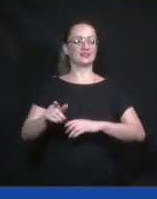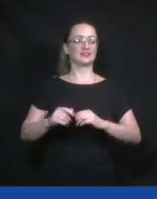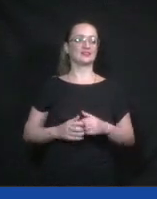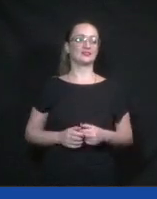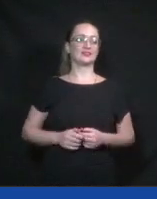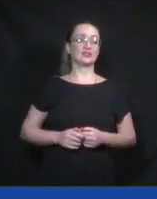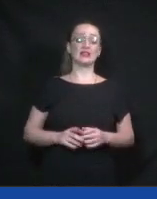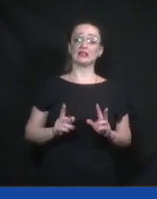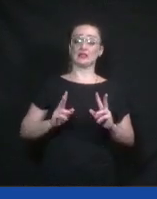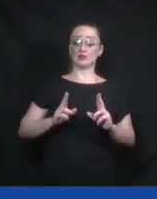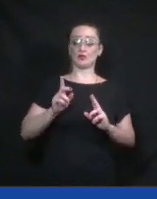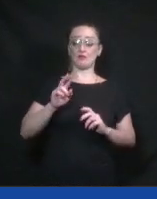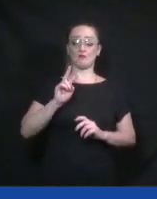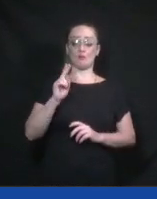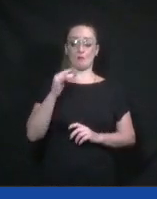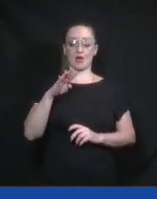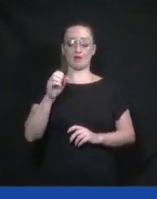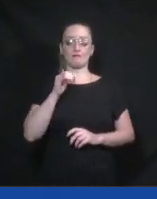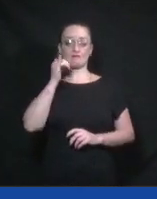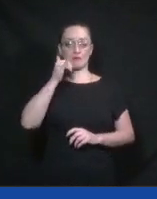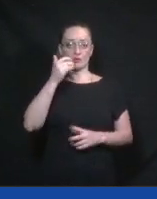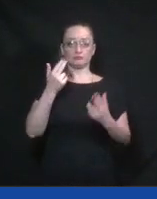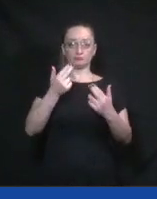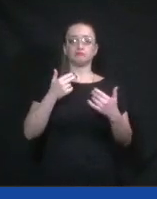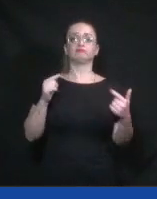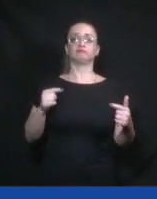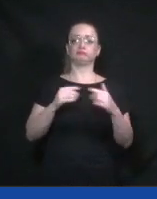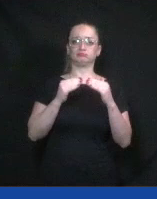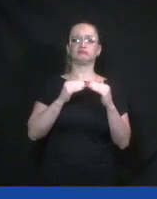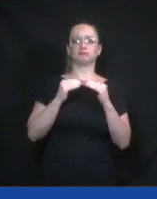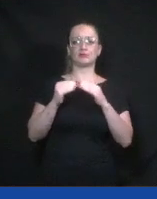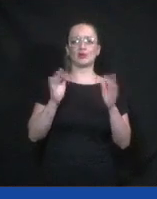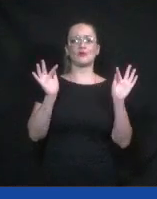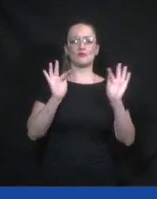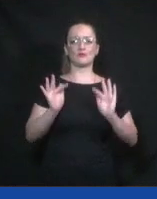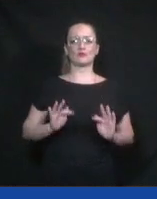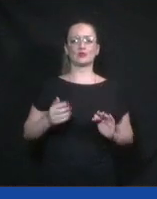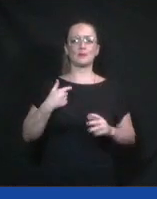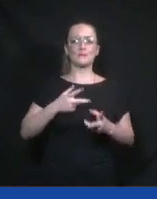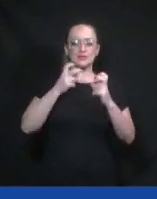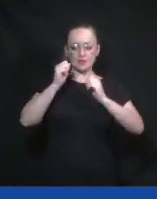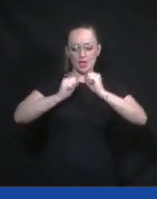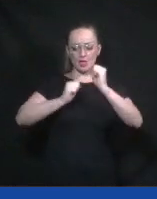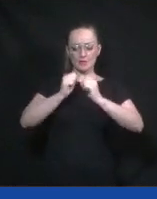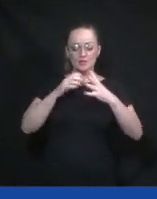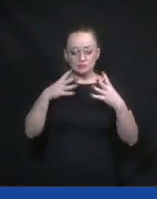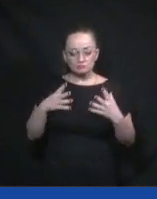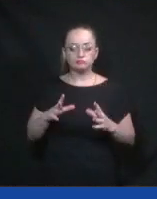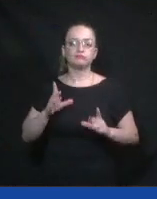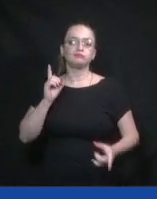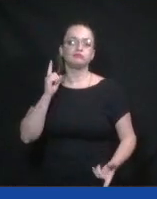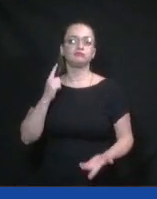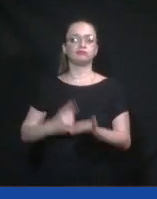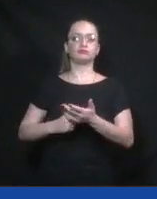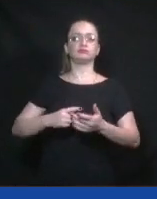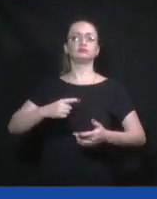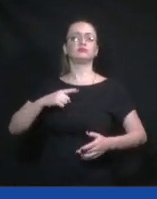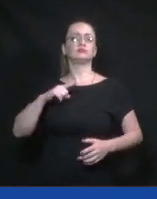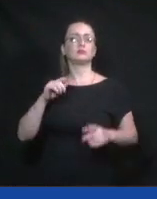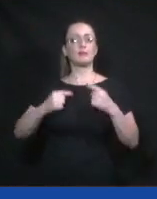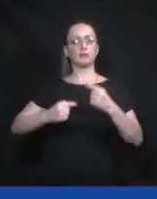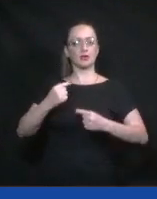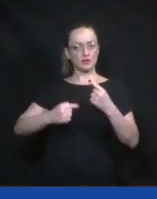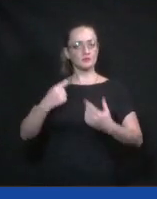assim como o Beto mencionou no início da fala dele eu fico muito feliz de ver uma empresa que assumiu a política e a